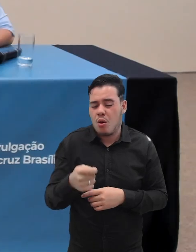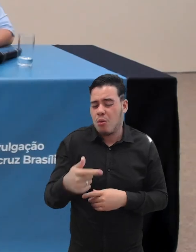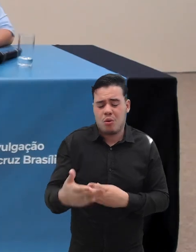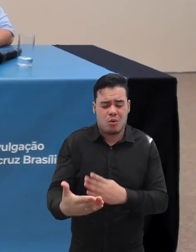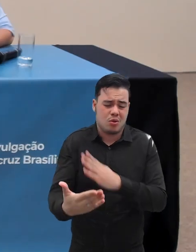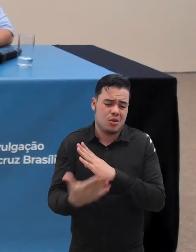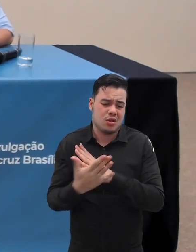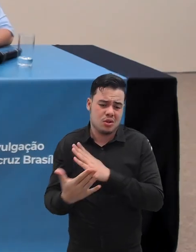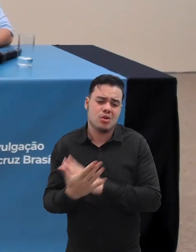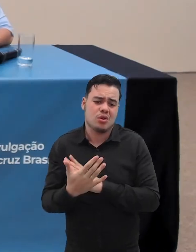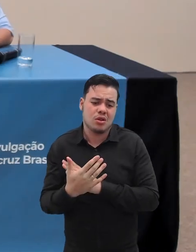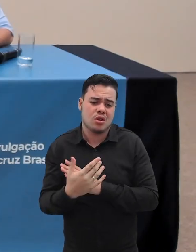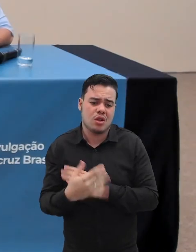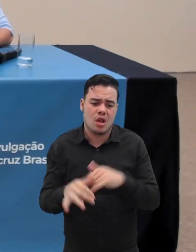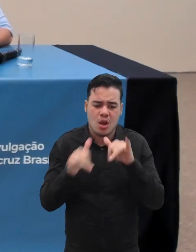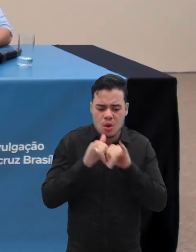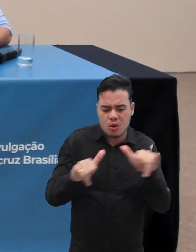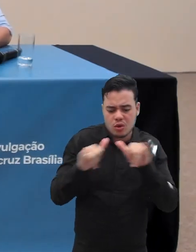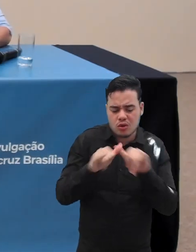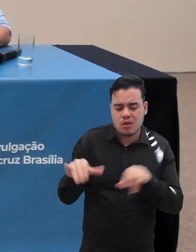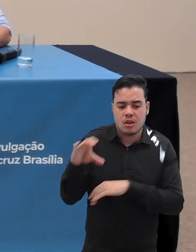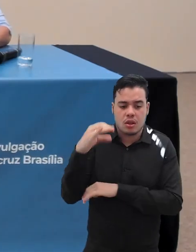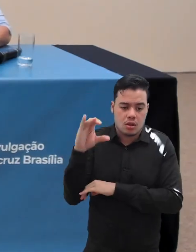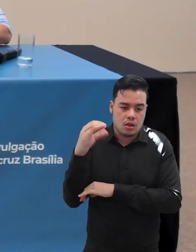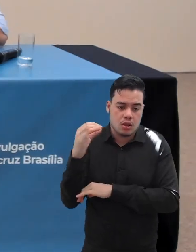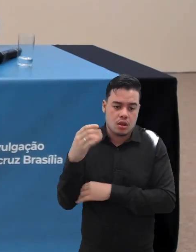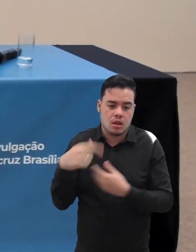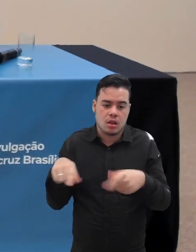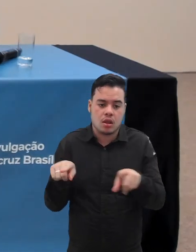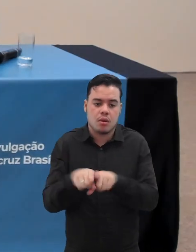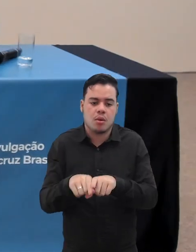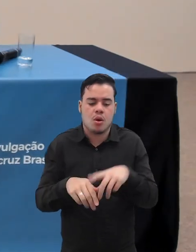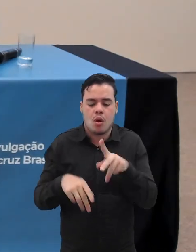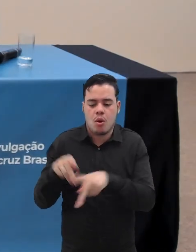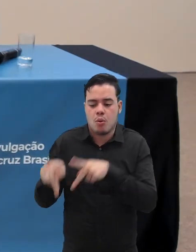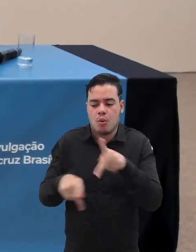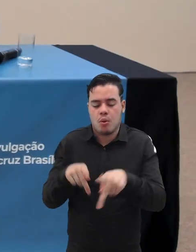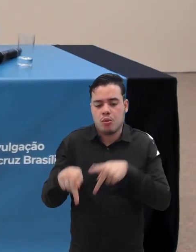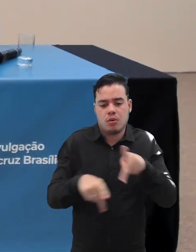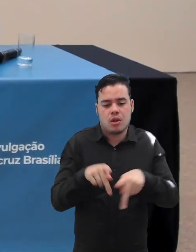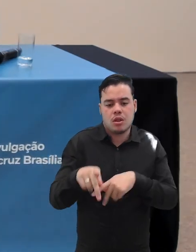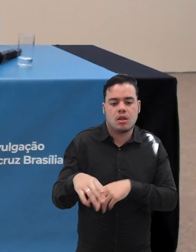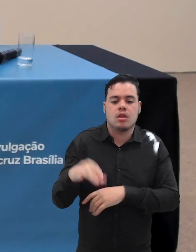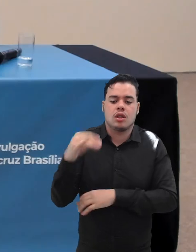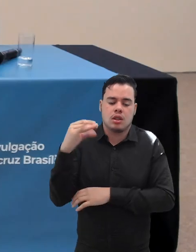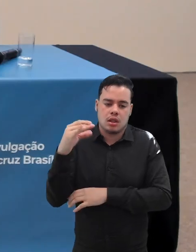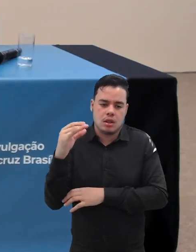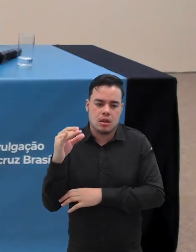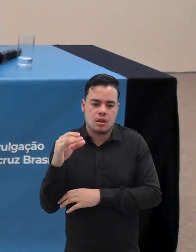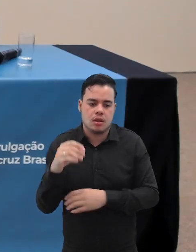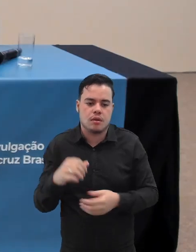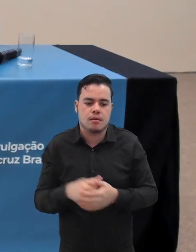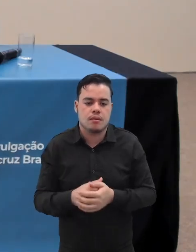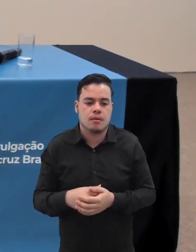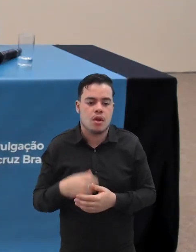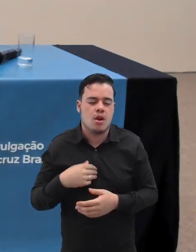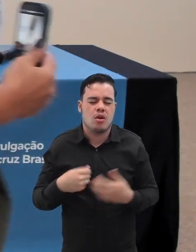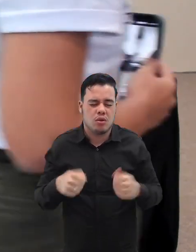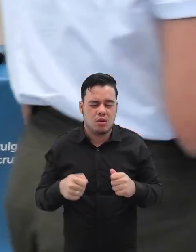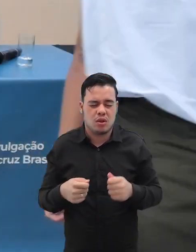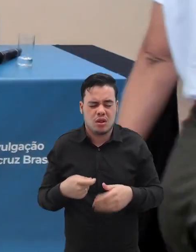colabora com a divulgação da ciência e com a popularização da ciência. Eu acho que isso é um dos grandes eixos que nós devemos